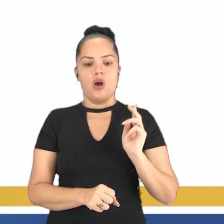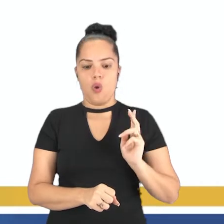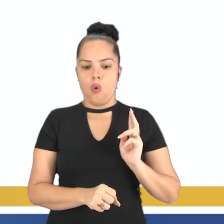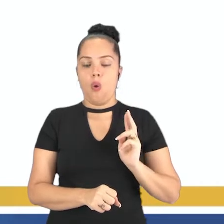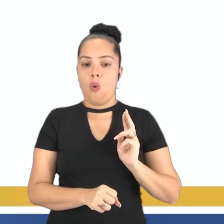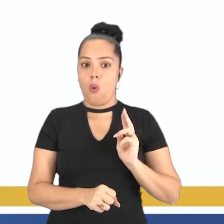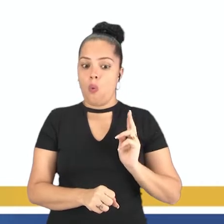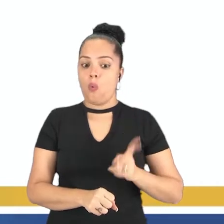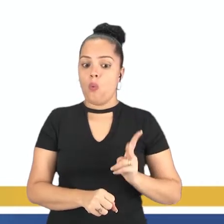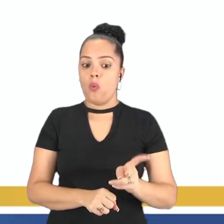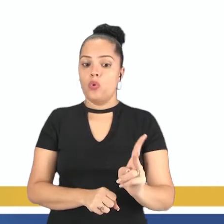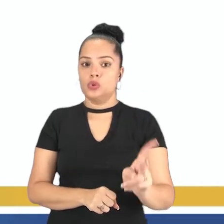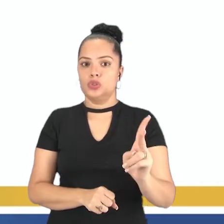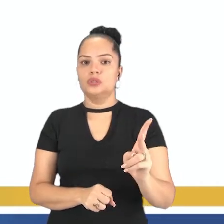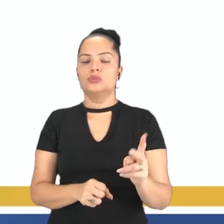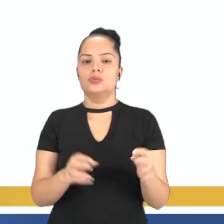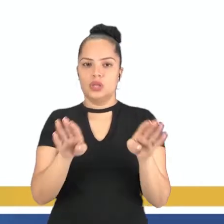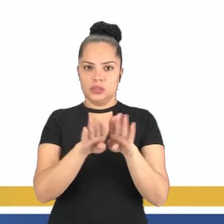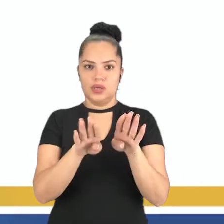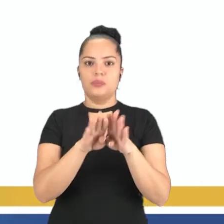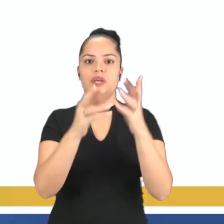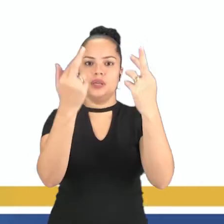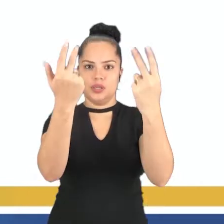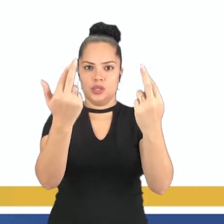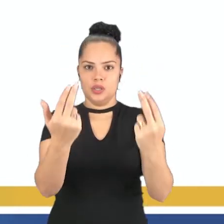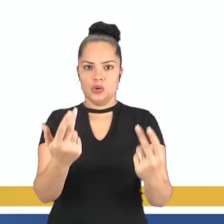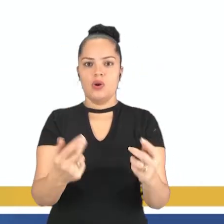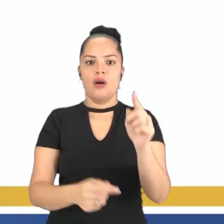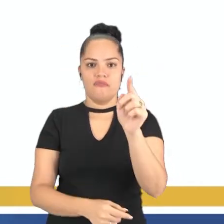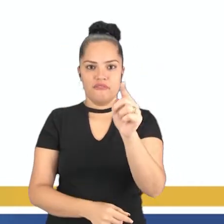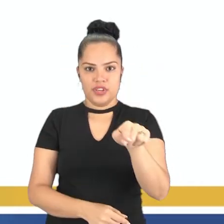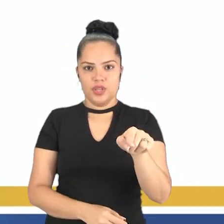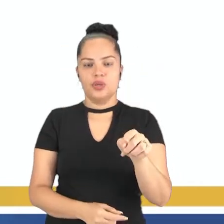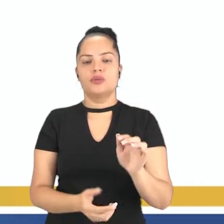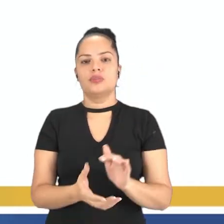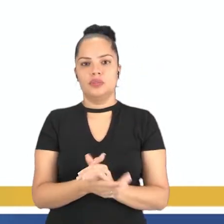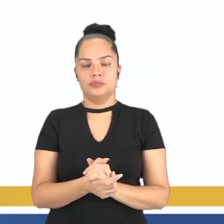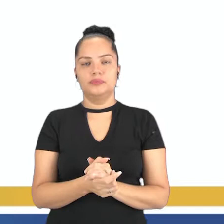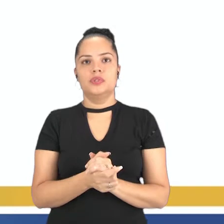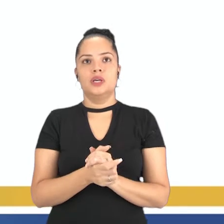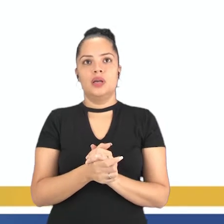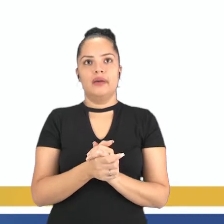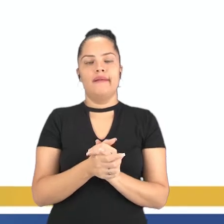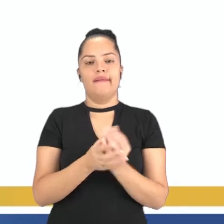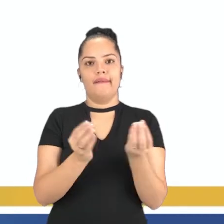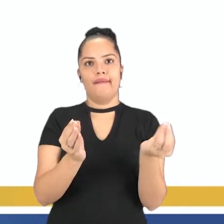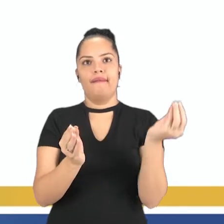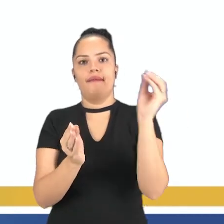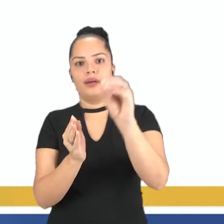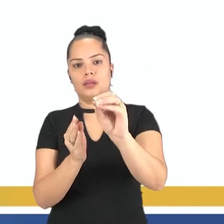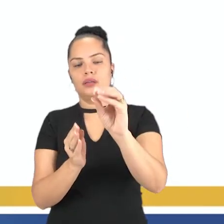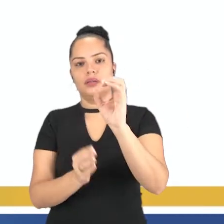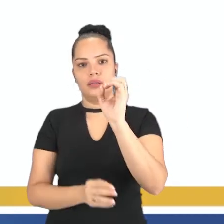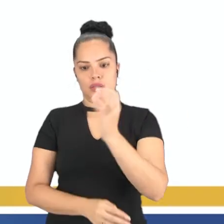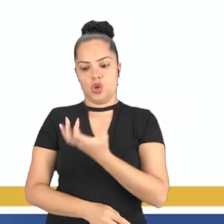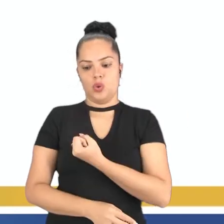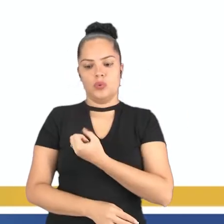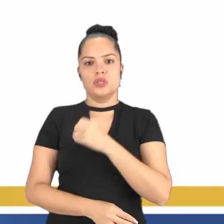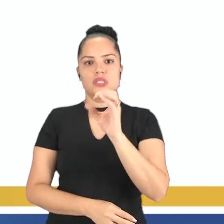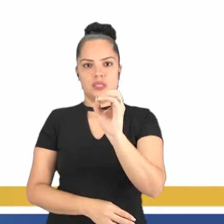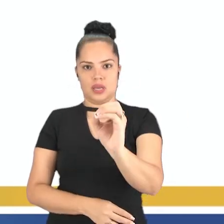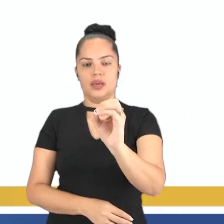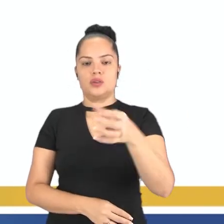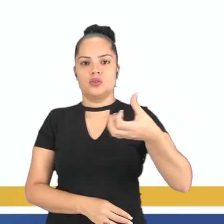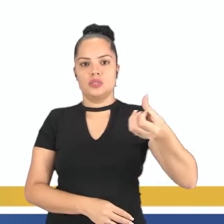a quantidade de casas decimais. Ok? Como é que nós vamos igualar? Acrescentando zero. Então, observe aí, ó,